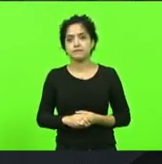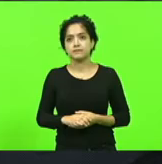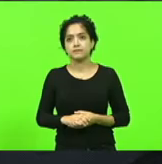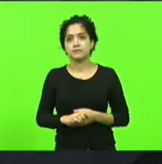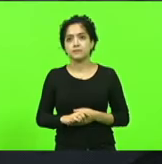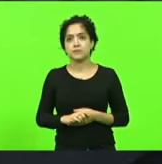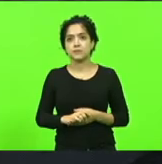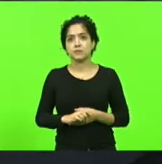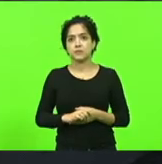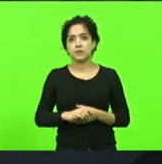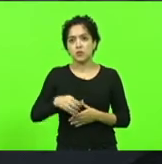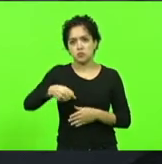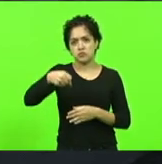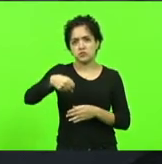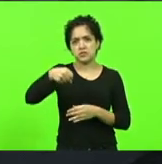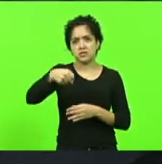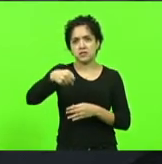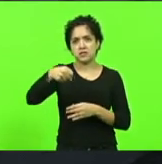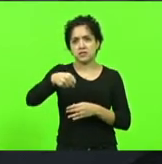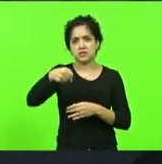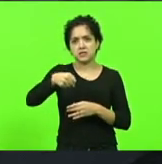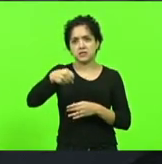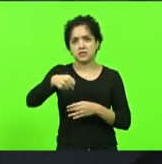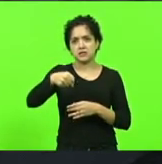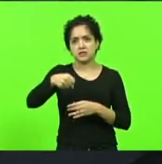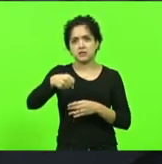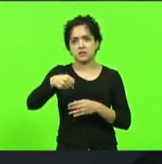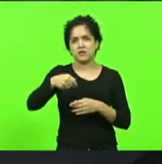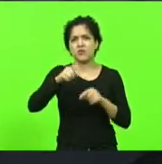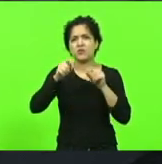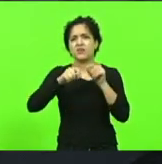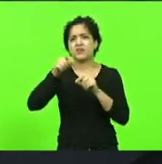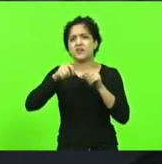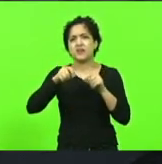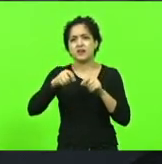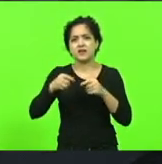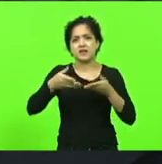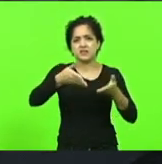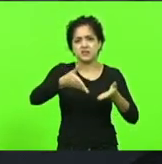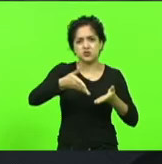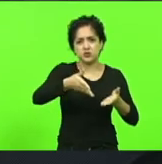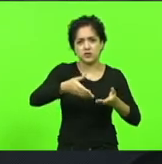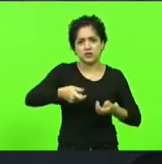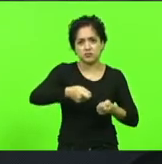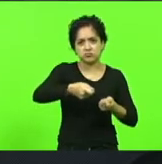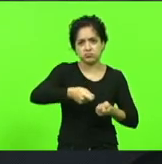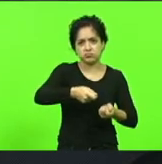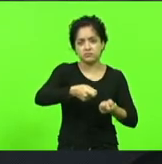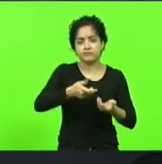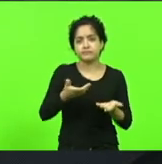Um saquinho. Eu não sei que porcaria aquela que ele está jogando ali em cima ali.